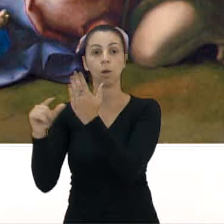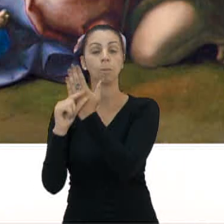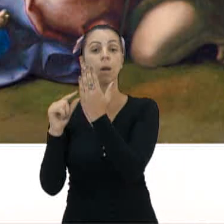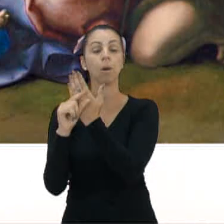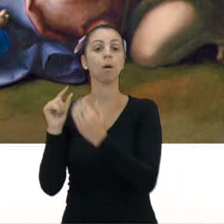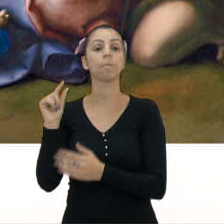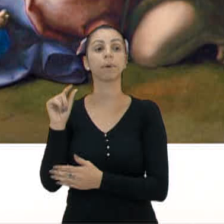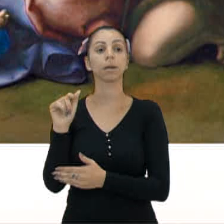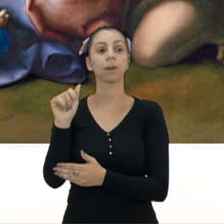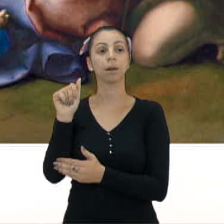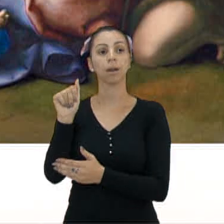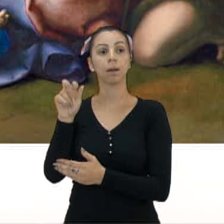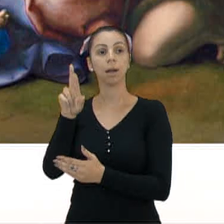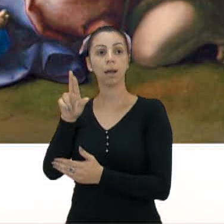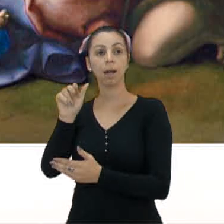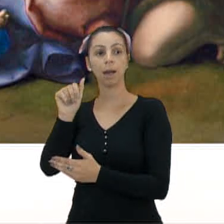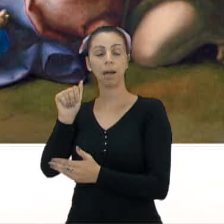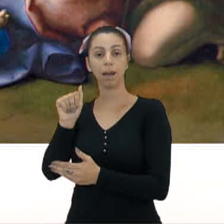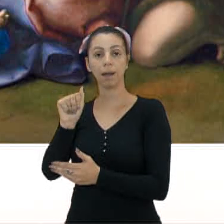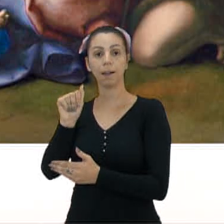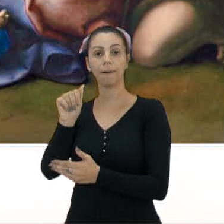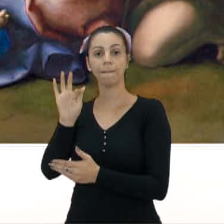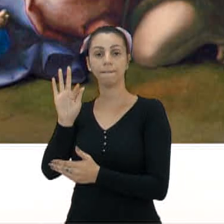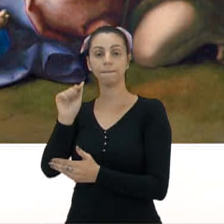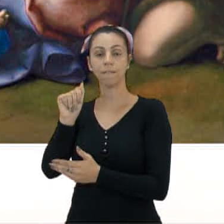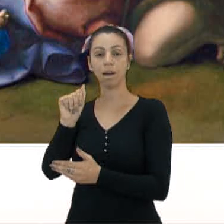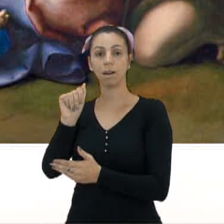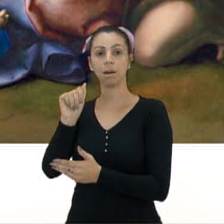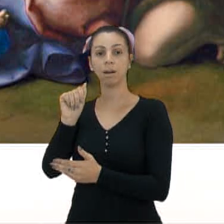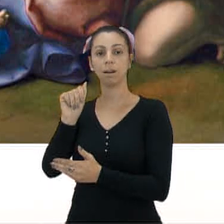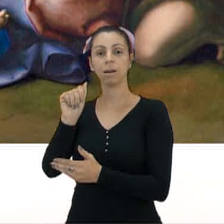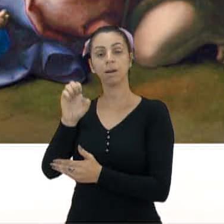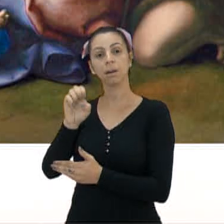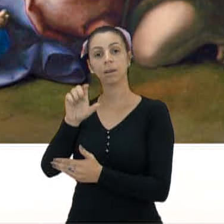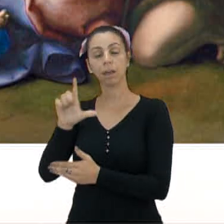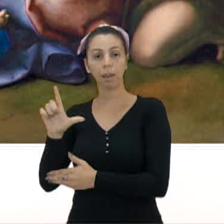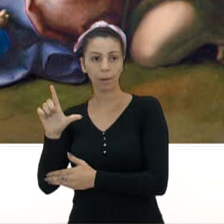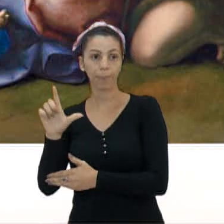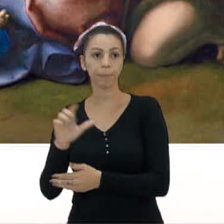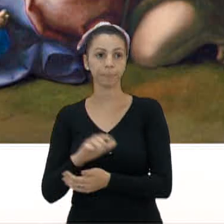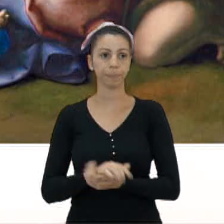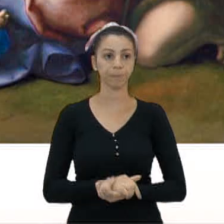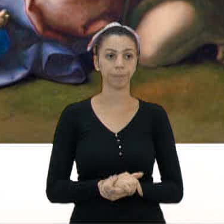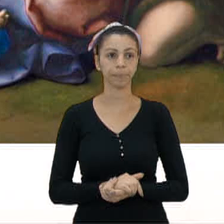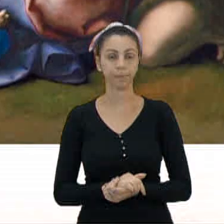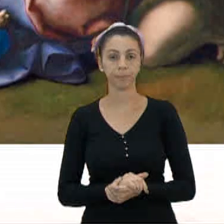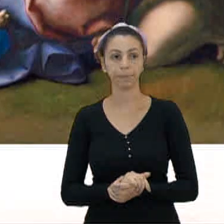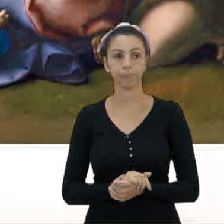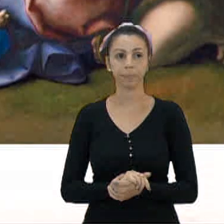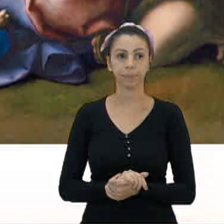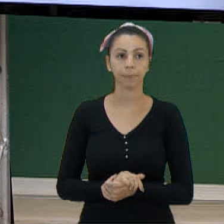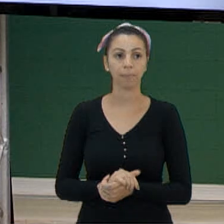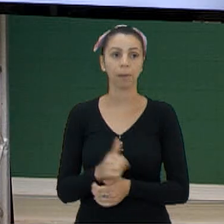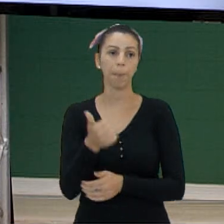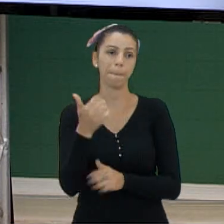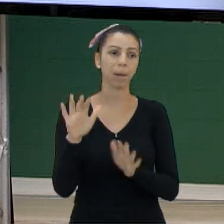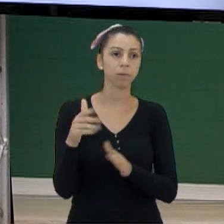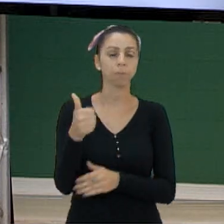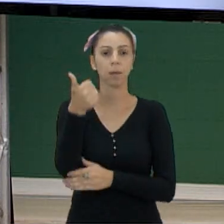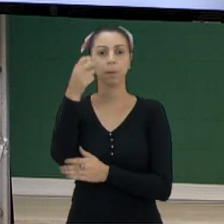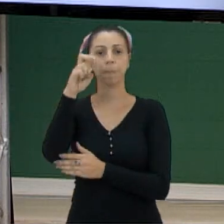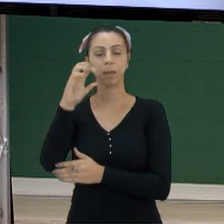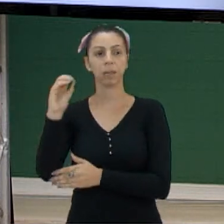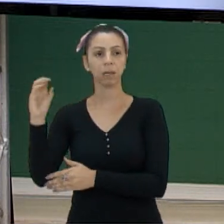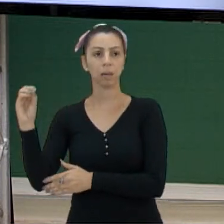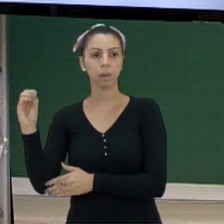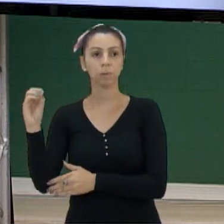A gente está falando de 1608, uma obra de 1500 a 1520, que não tem uma data próxima dessa data. 1520 foi quando o Rafael